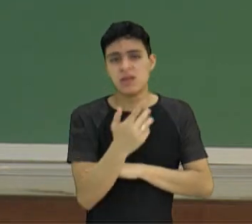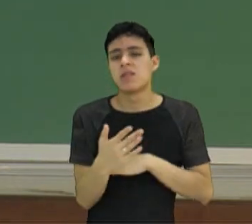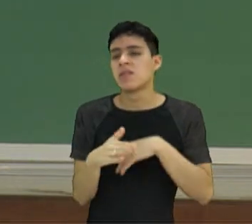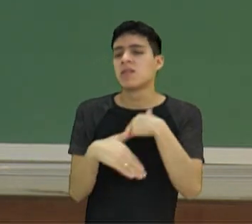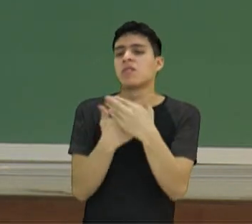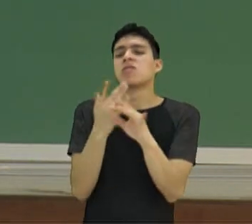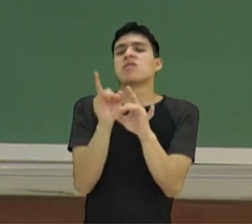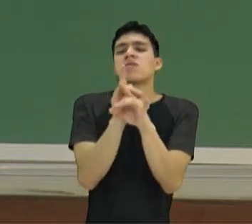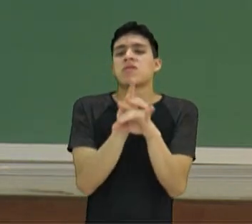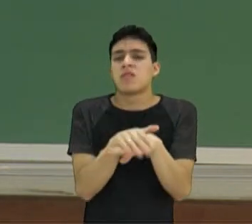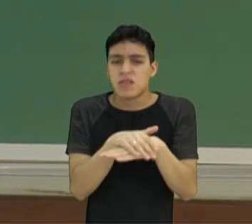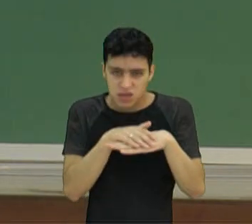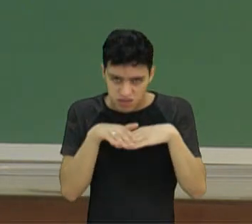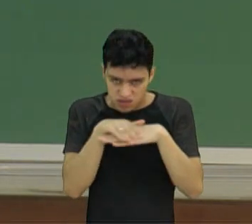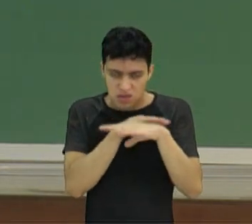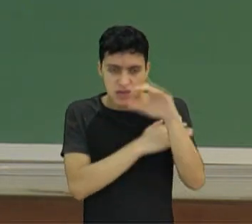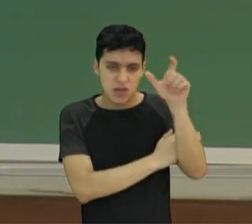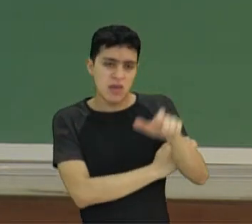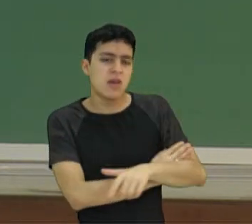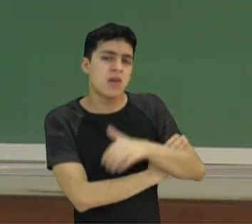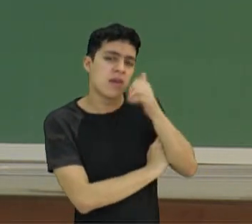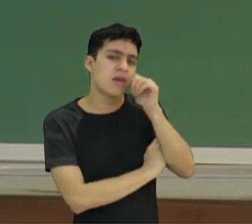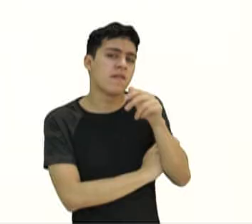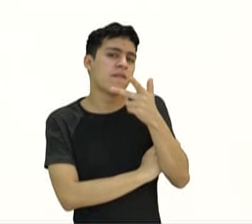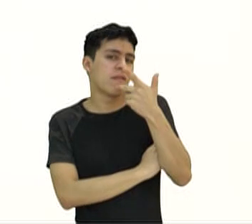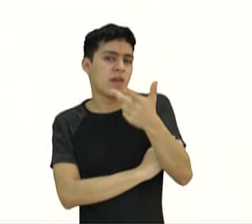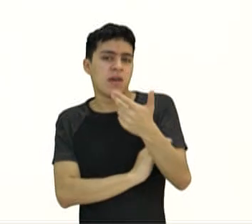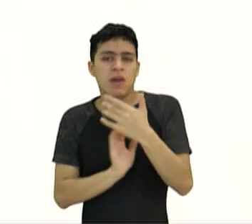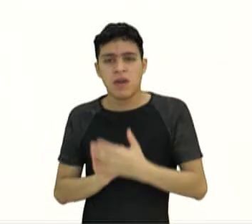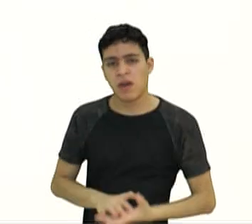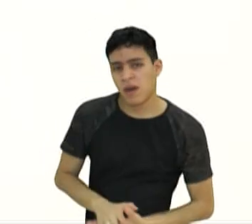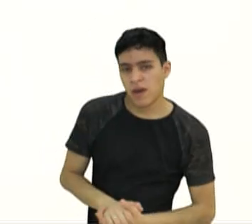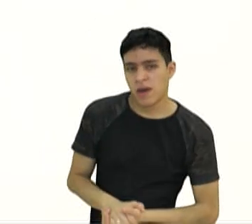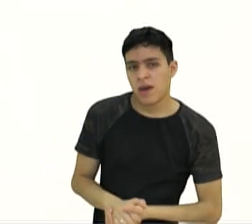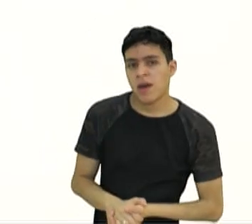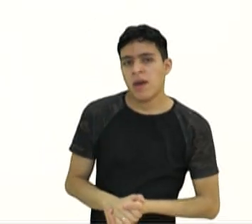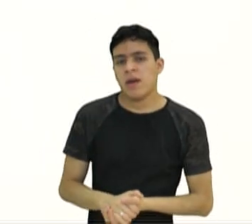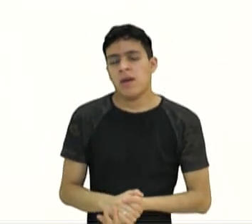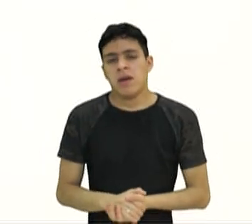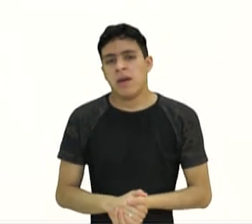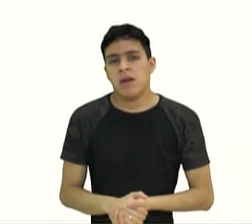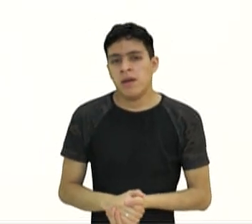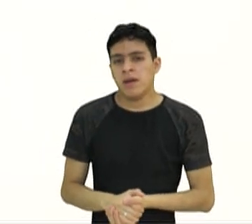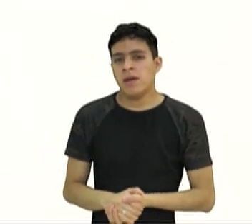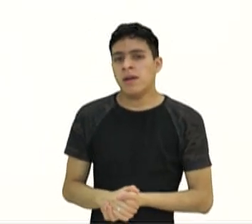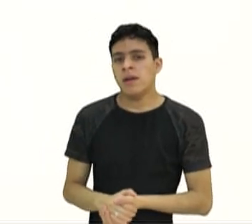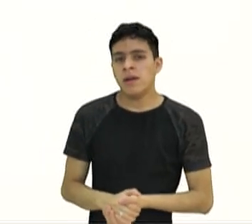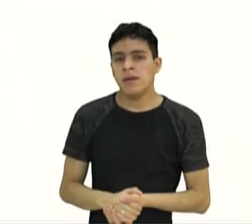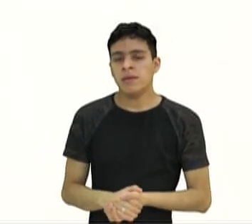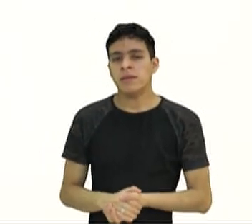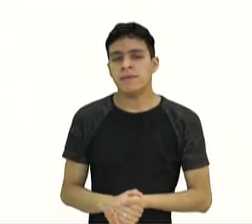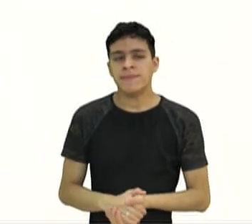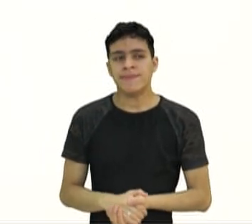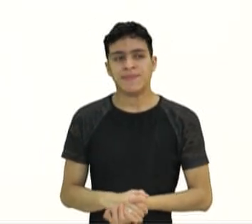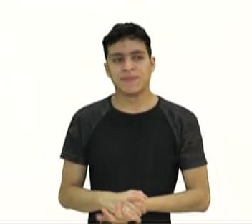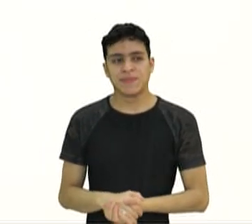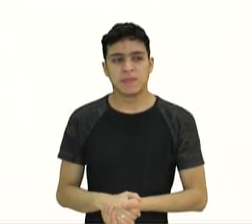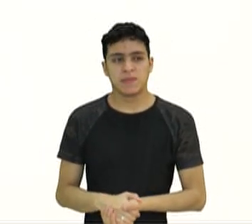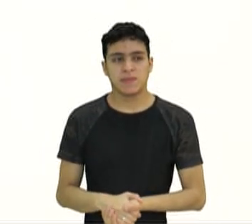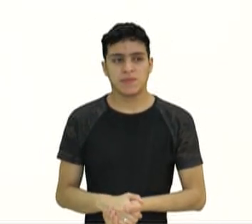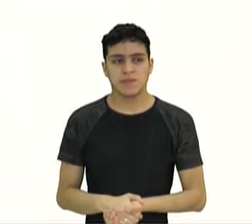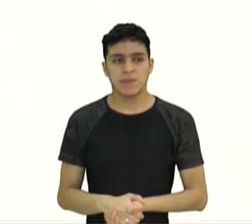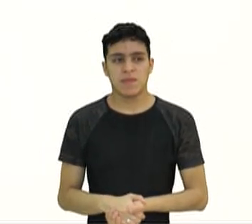conversa termina aqui, com a Charlotte falando. I can't do that. That's wrong. Oh, I just don't know what to